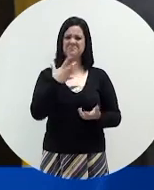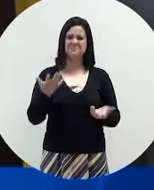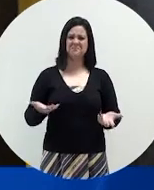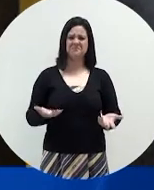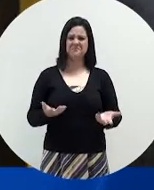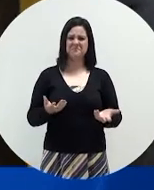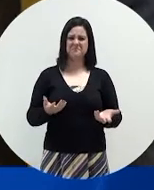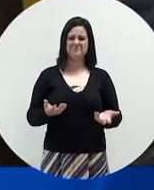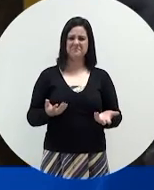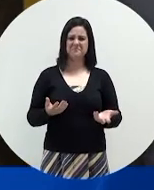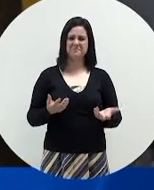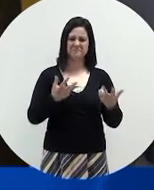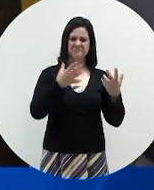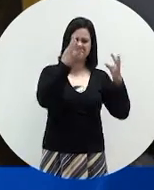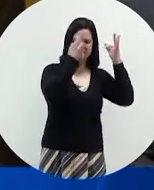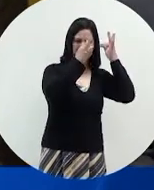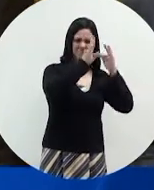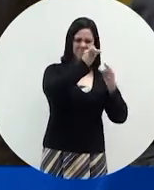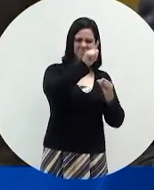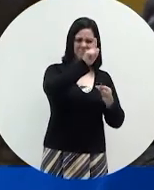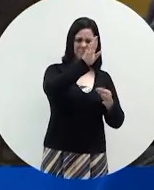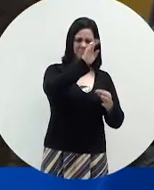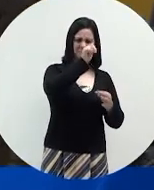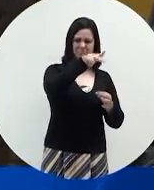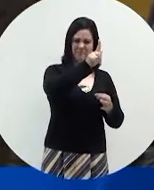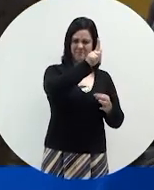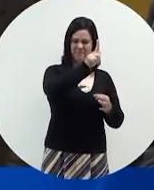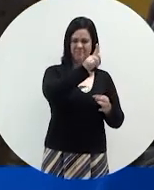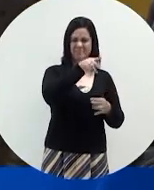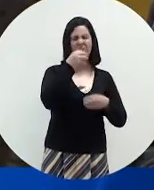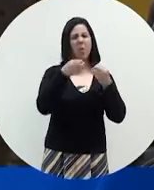as coisas para eu entrar e dirigir o carro.